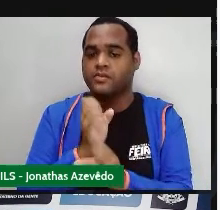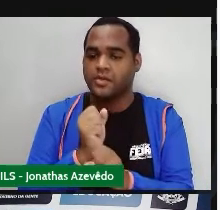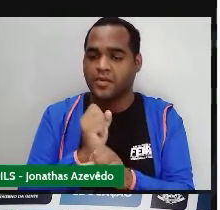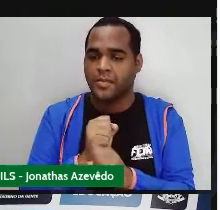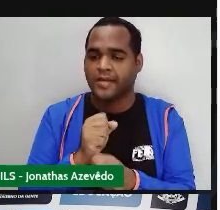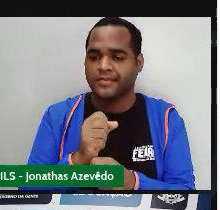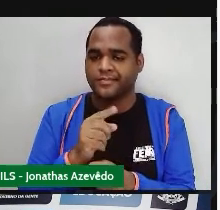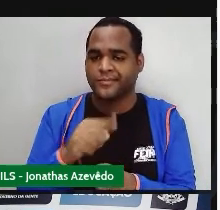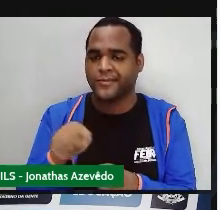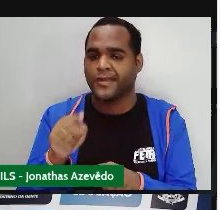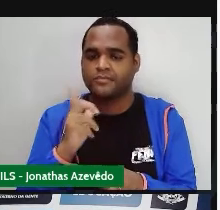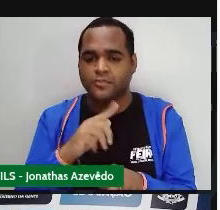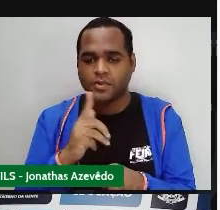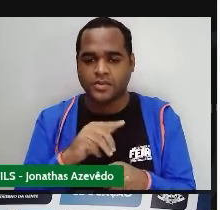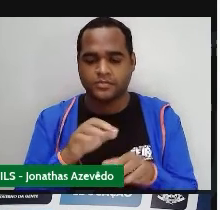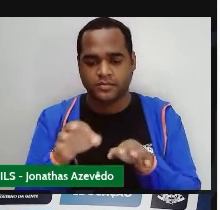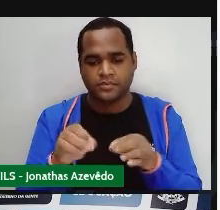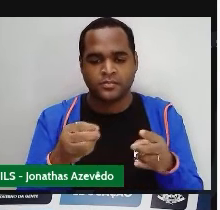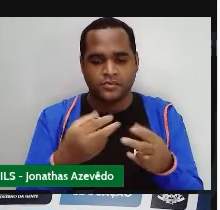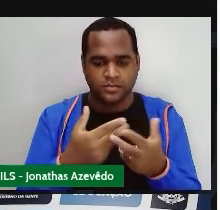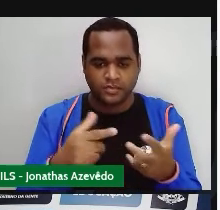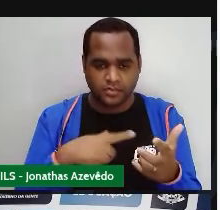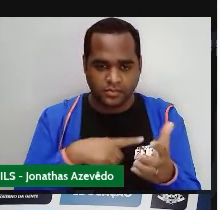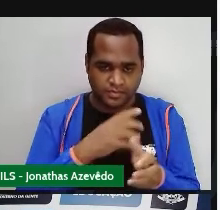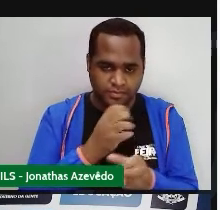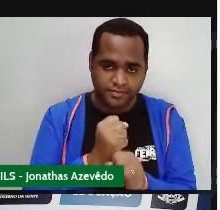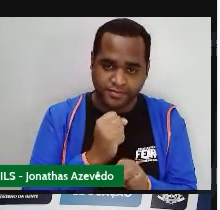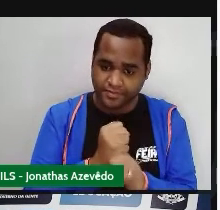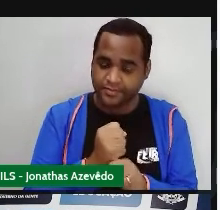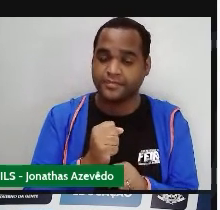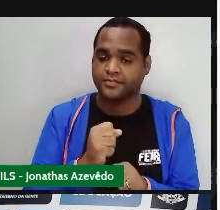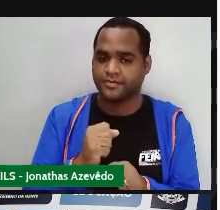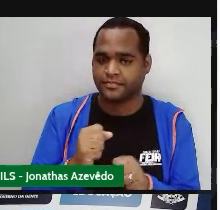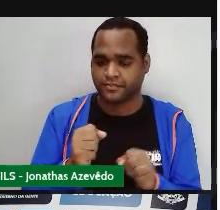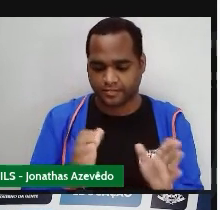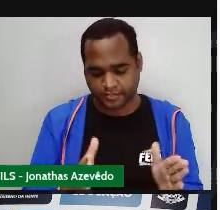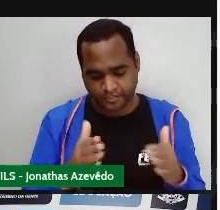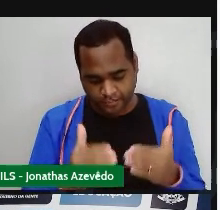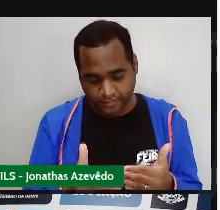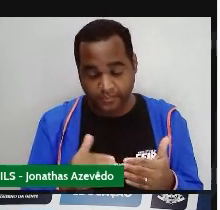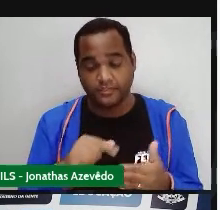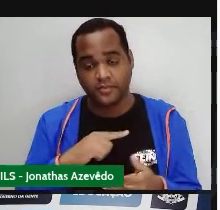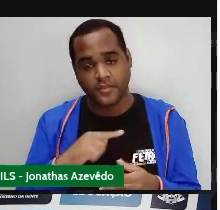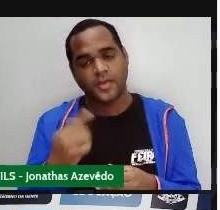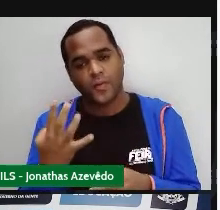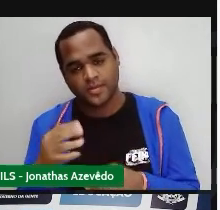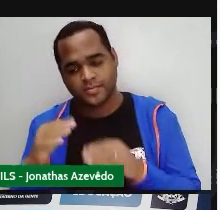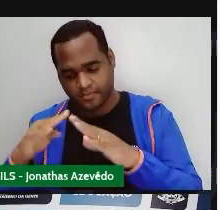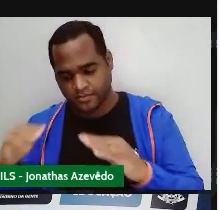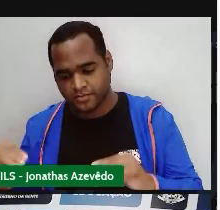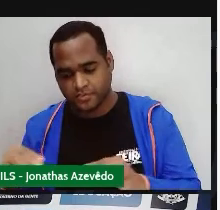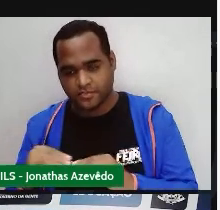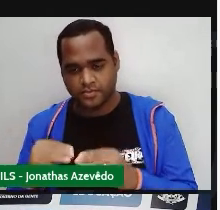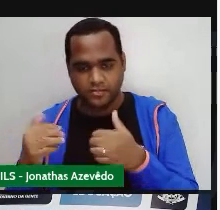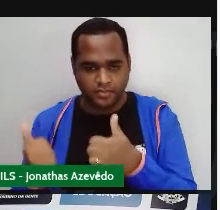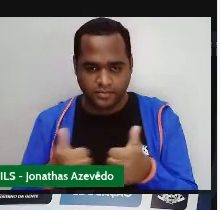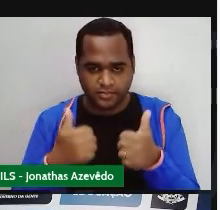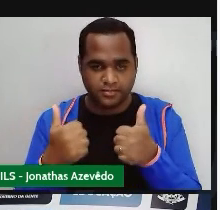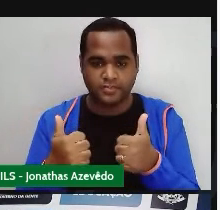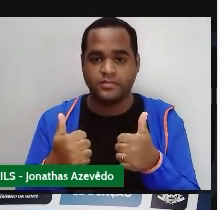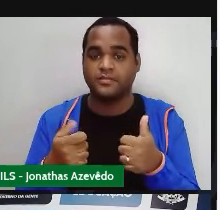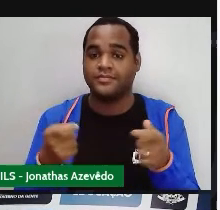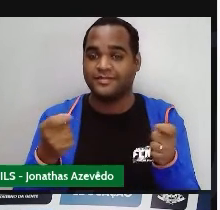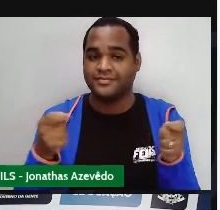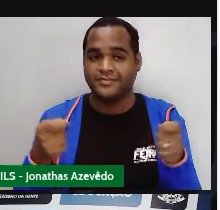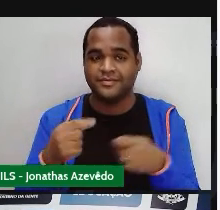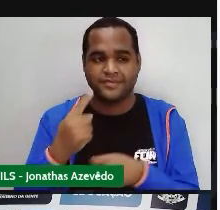né que vai funcionar é a quantidade três cubos e quatro pirâmides Beleza então você pode